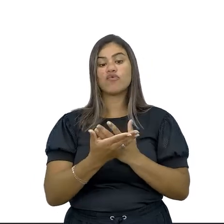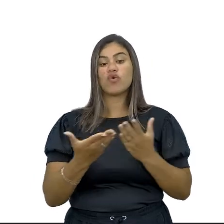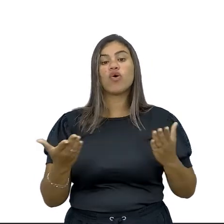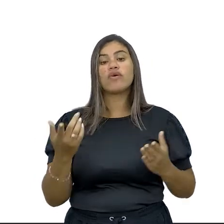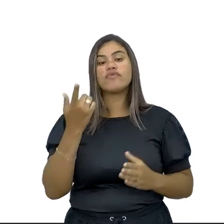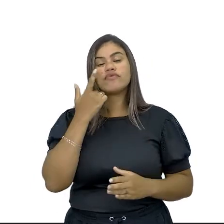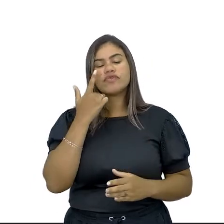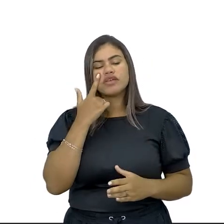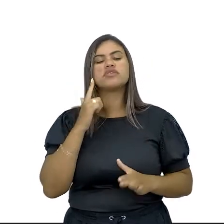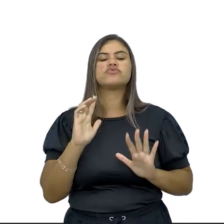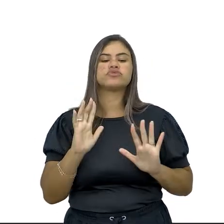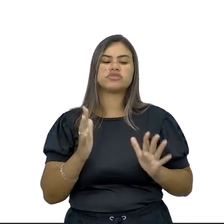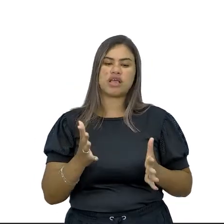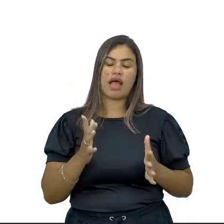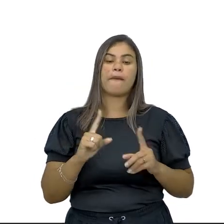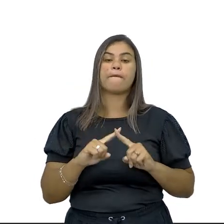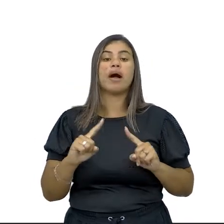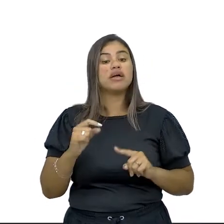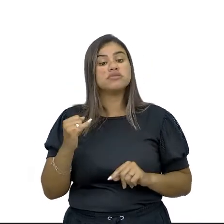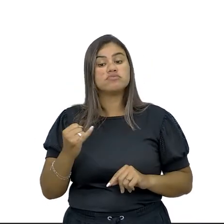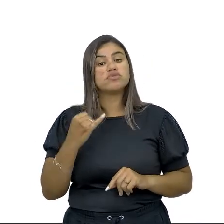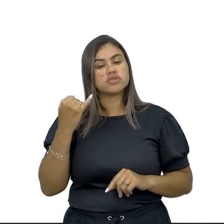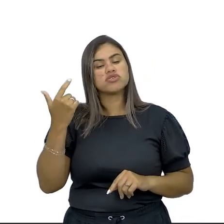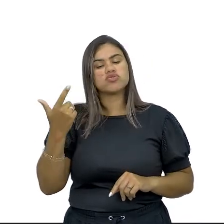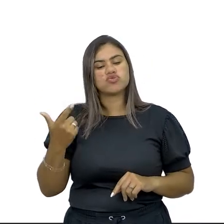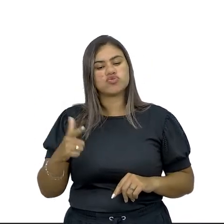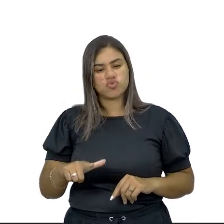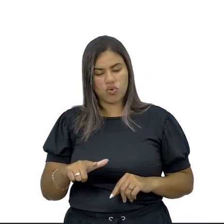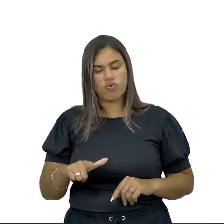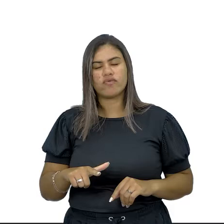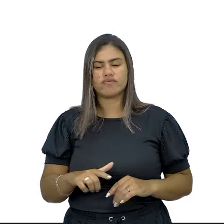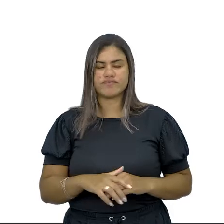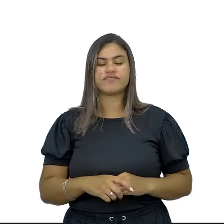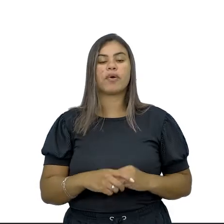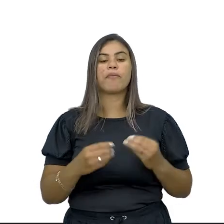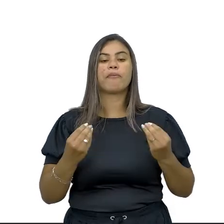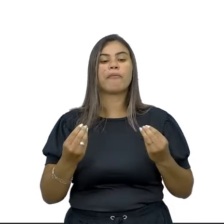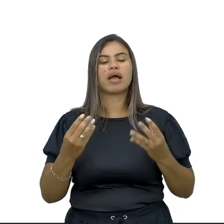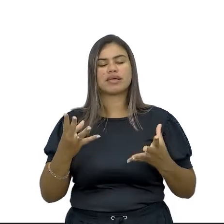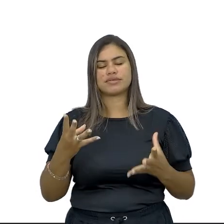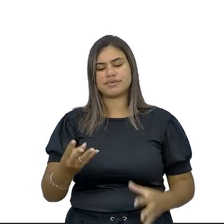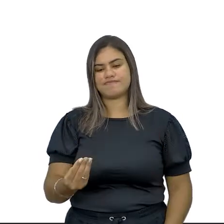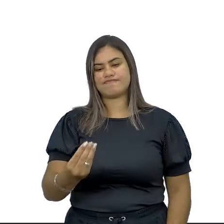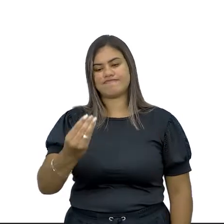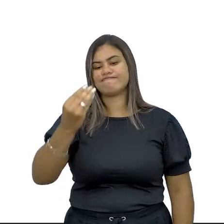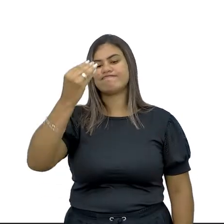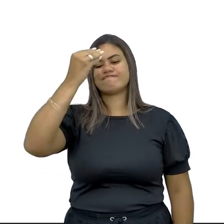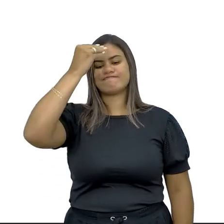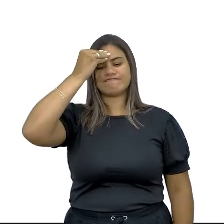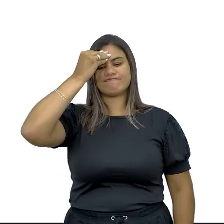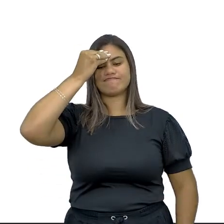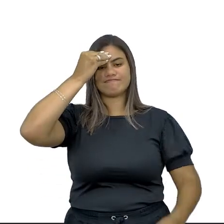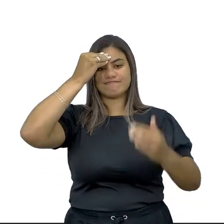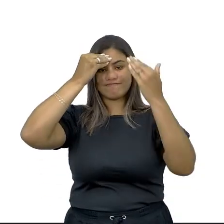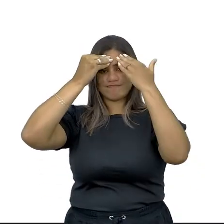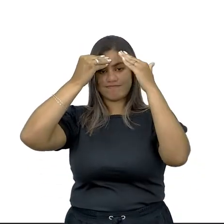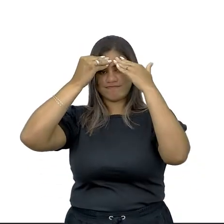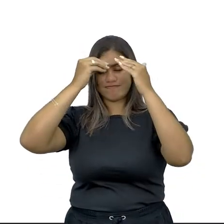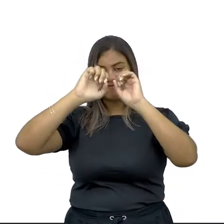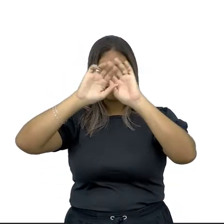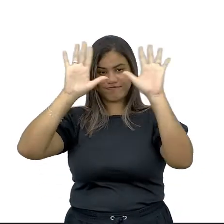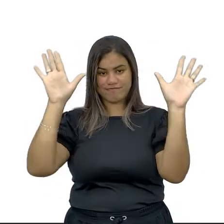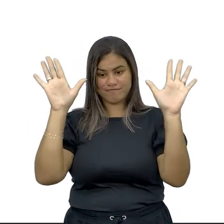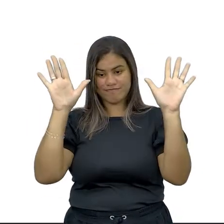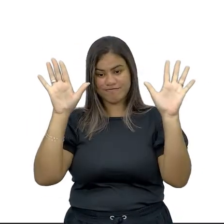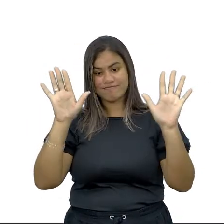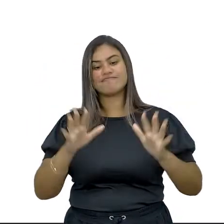em outras formações, mas é importante a gente revê-lo para que a gente possa fixar e compreender melhor essa estrutura.